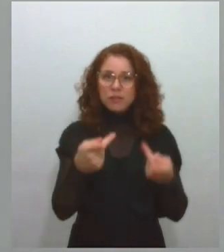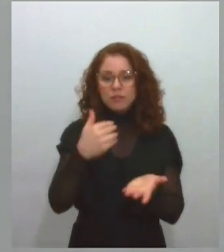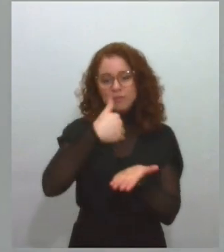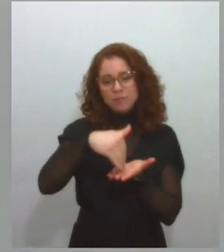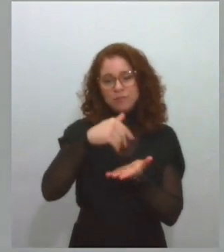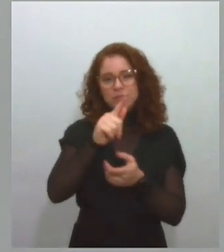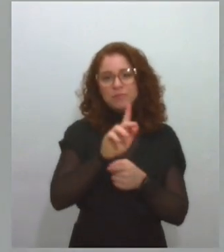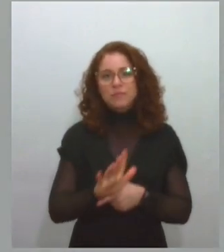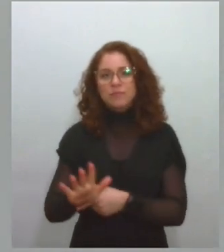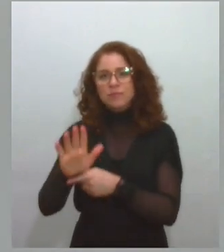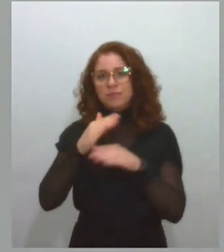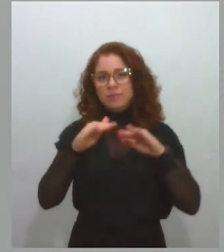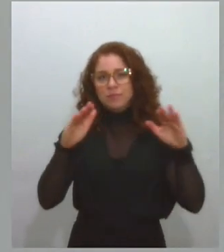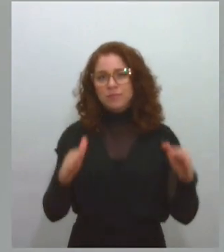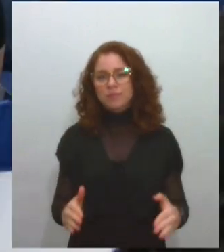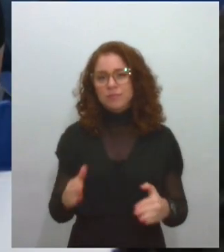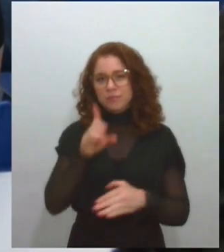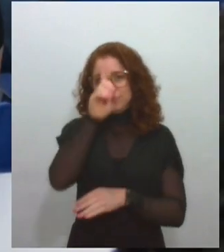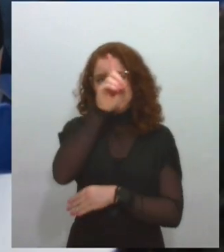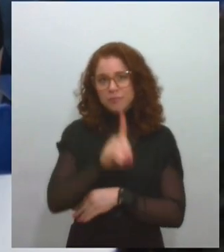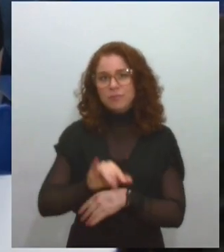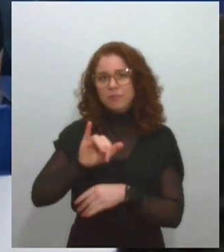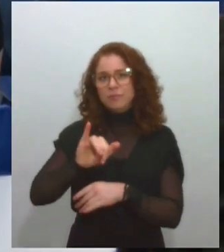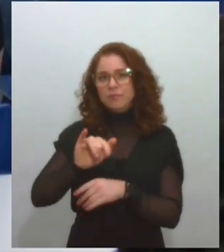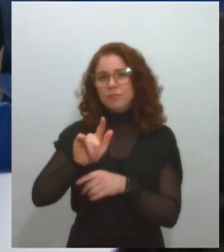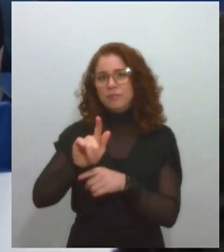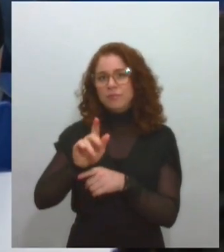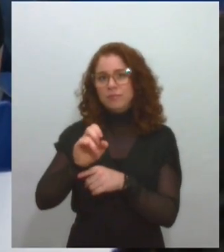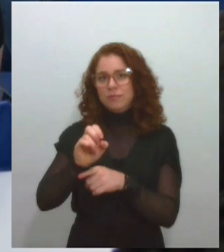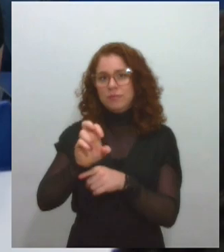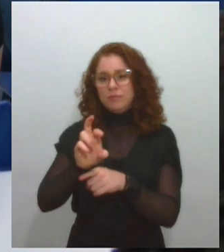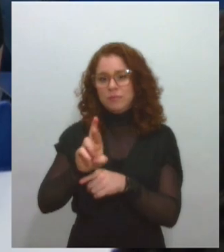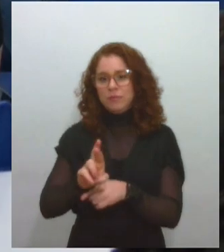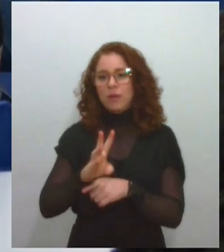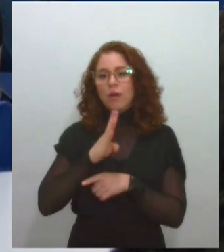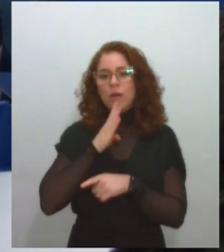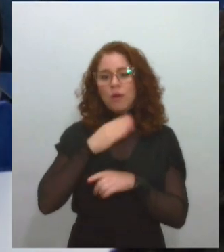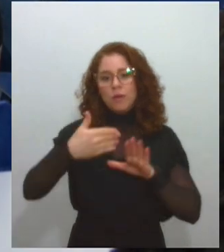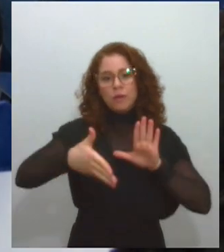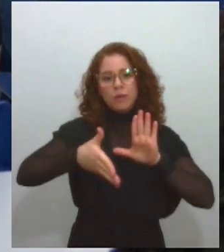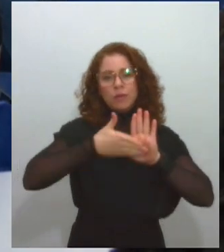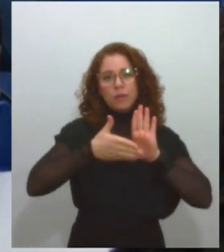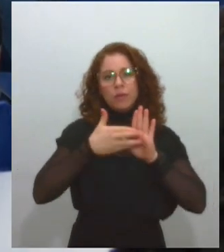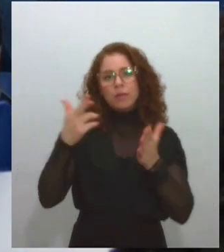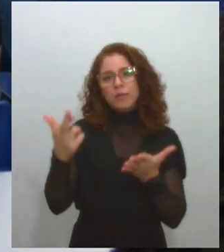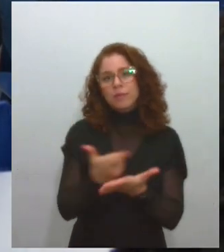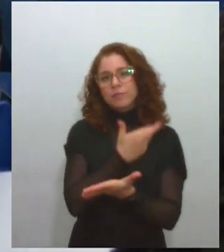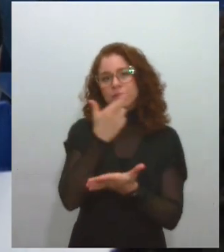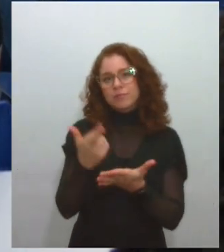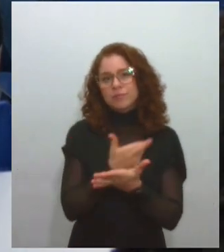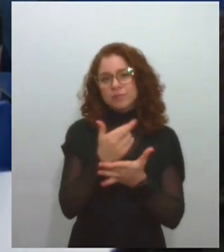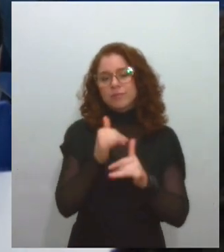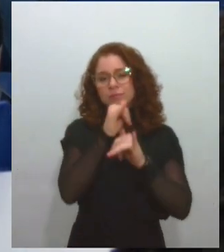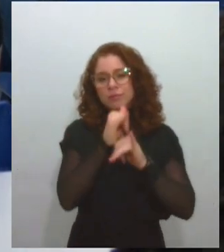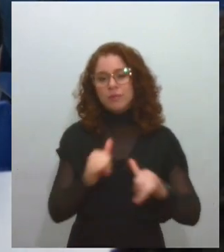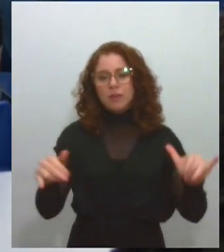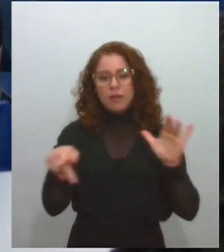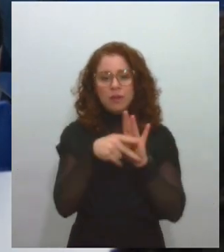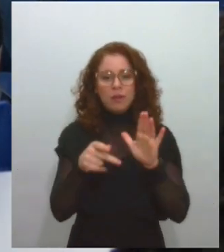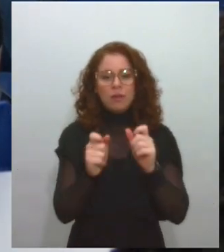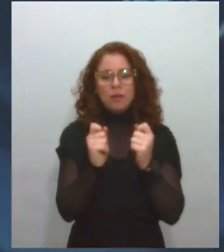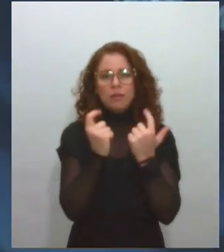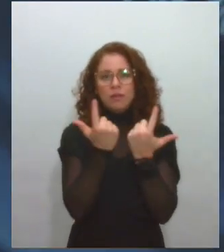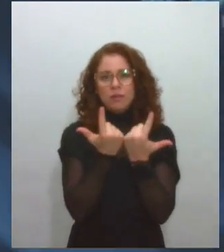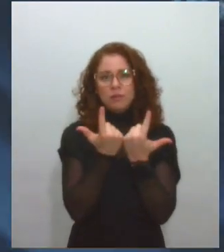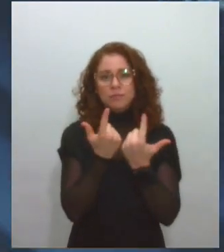da Alese, Igor Albuquerque, para conhecer a proposta da revista de informação legislativa. Em Sergipe, será